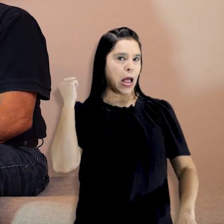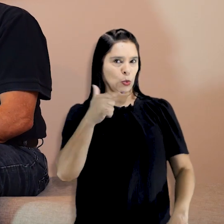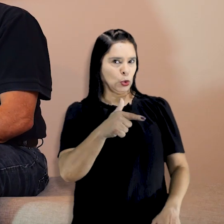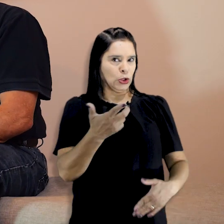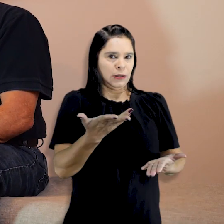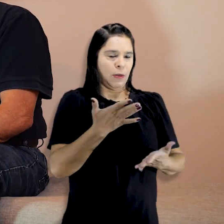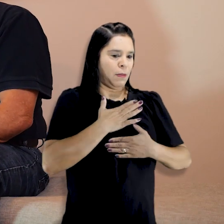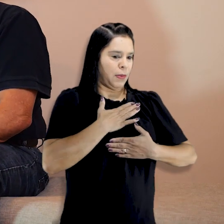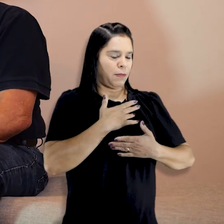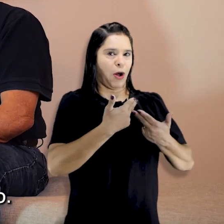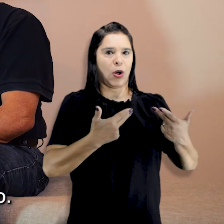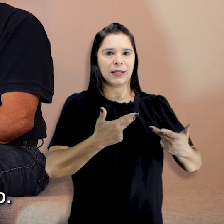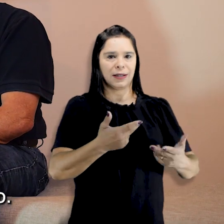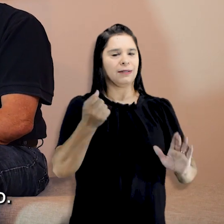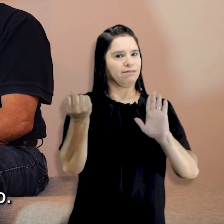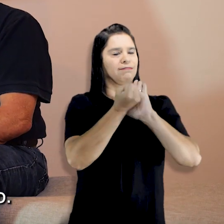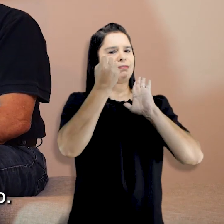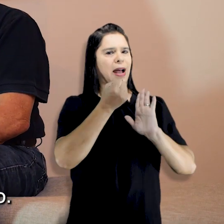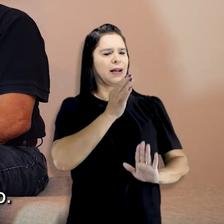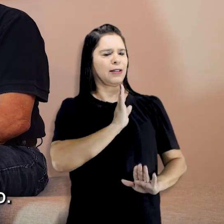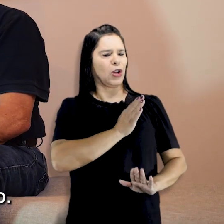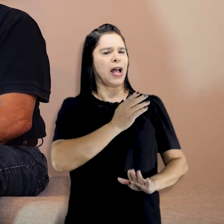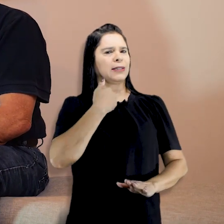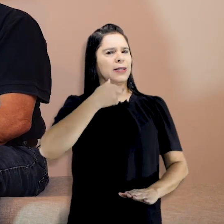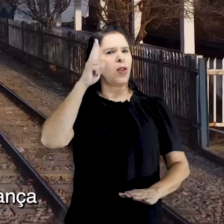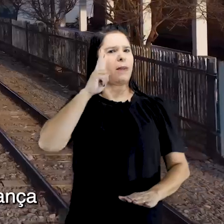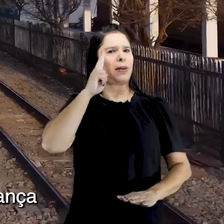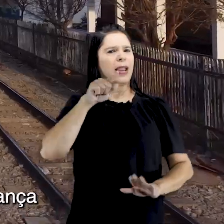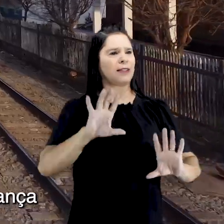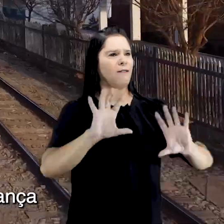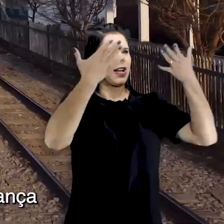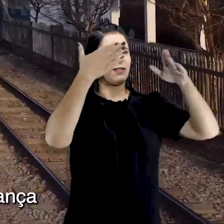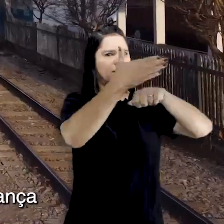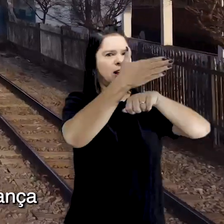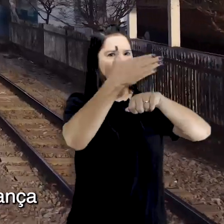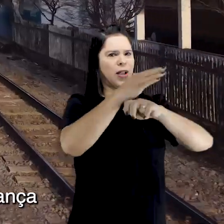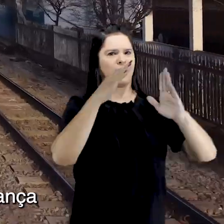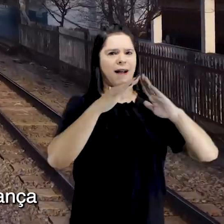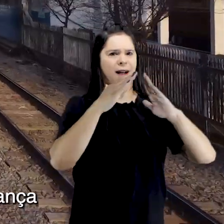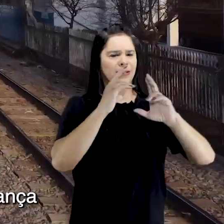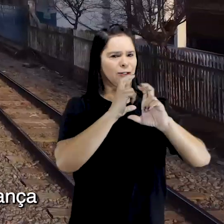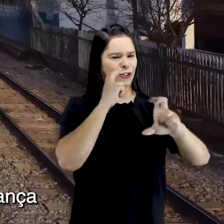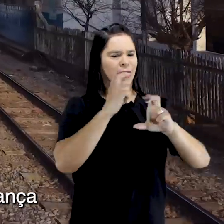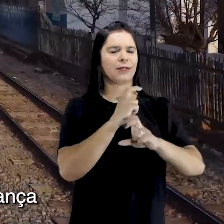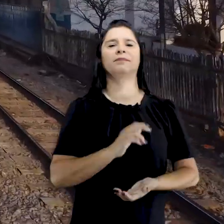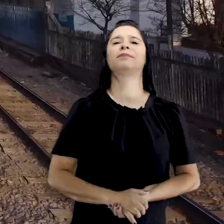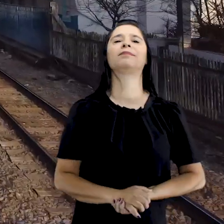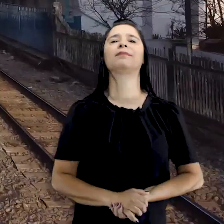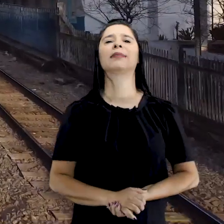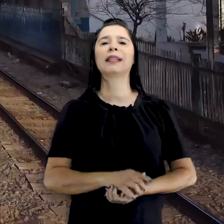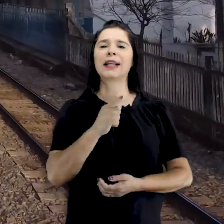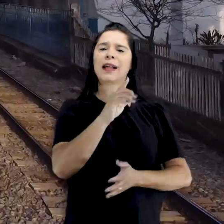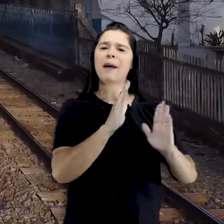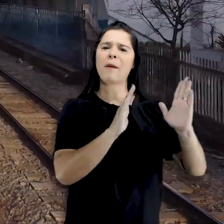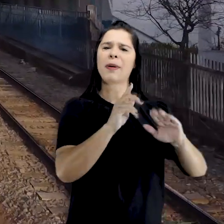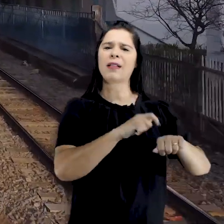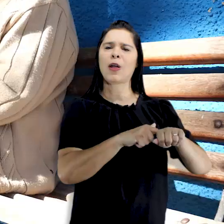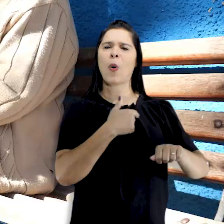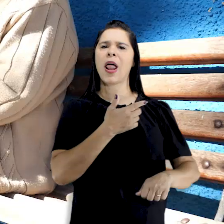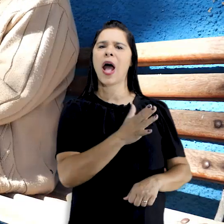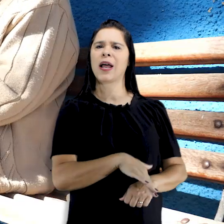marcou bastante, essas idas, essas festas na casa do engenheiro. Nessa época em que eu era criança, e nós